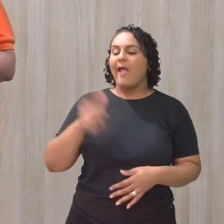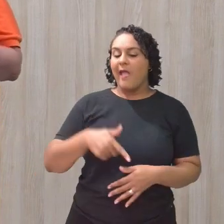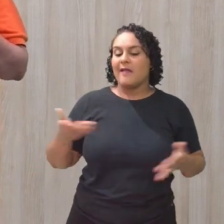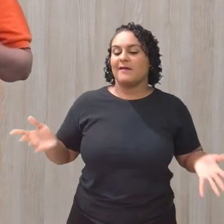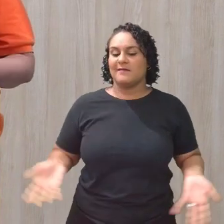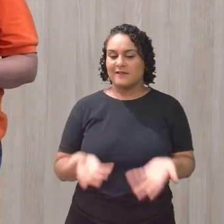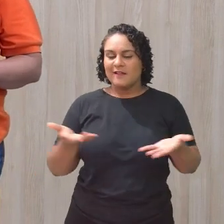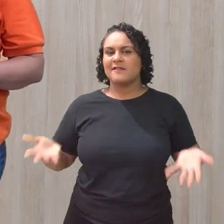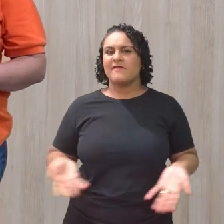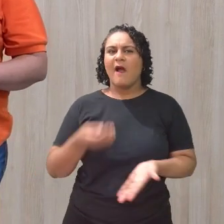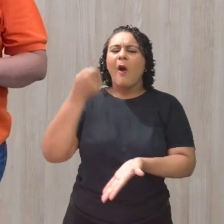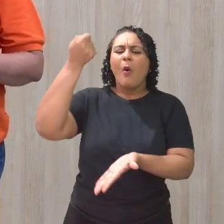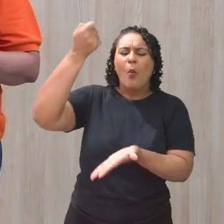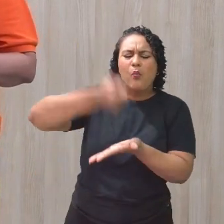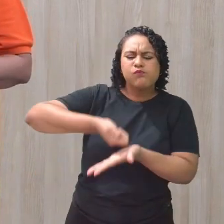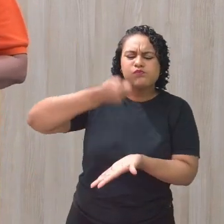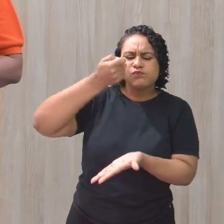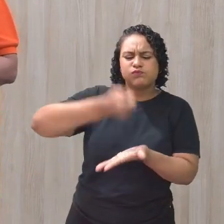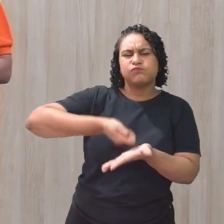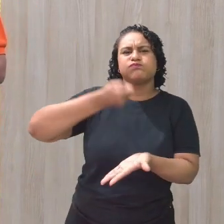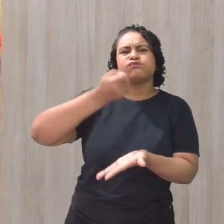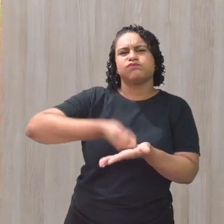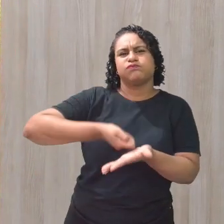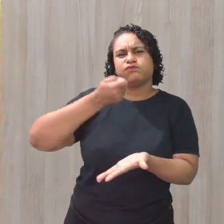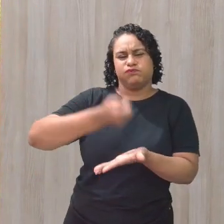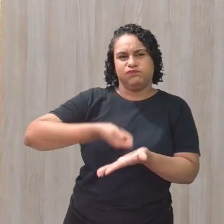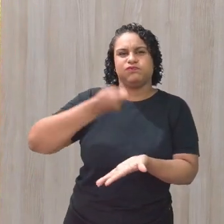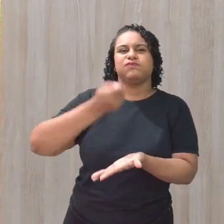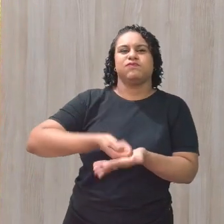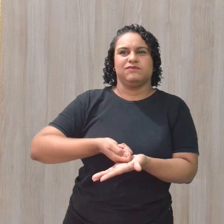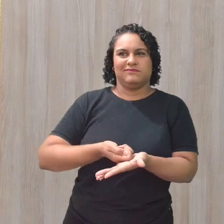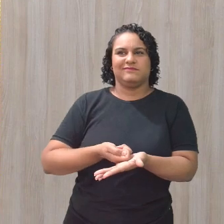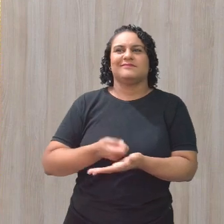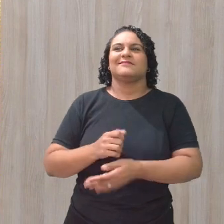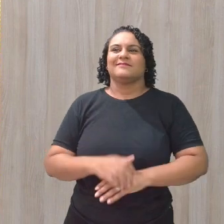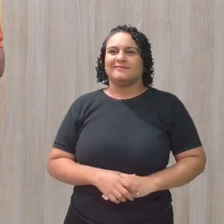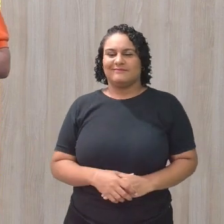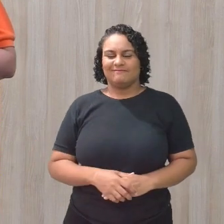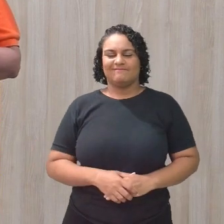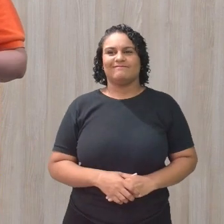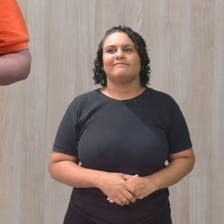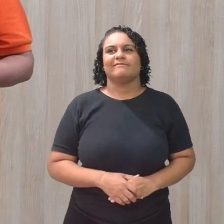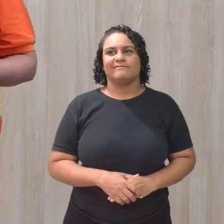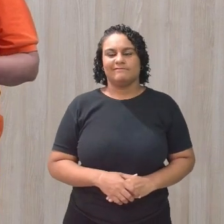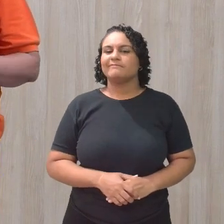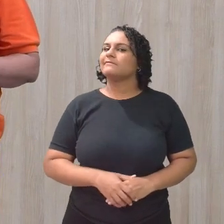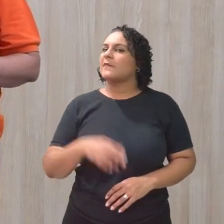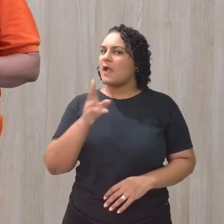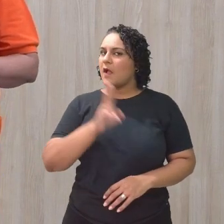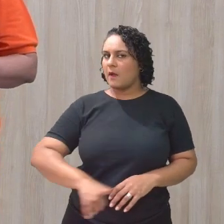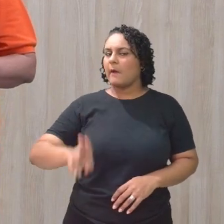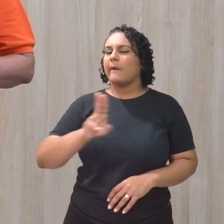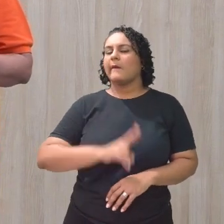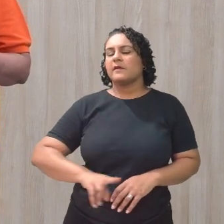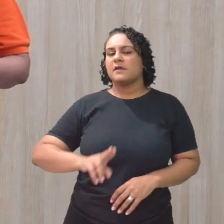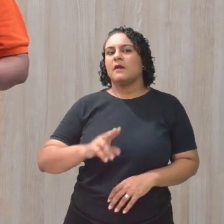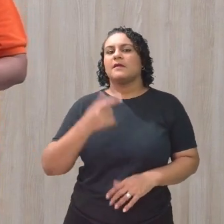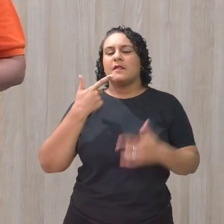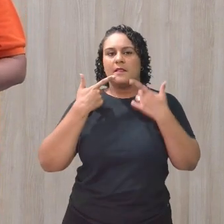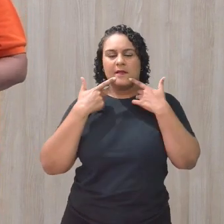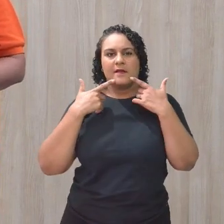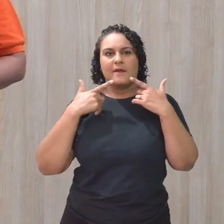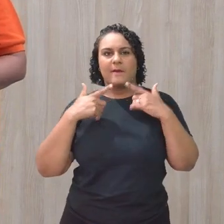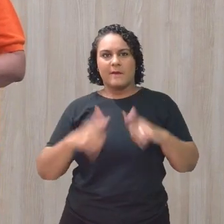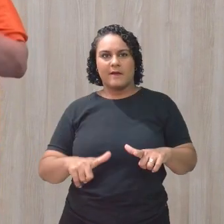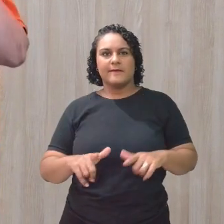incentivar, fazendo pressão, aborrecer, não é? Alguém. Então, é muito usado essa linguagem, não é? Pilhar,